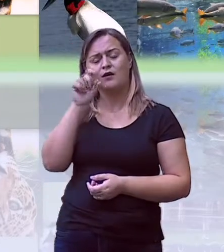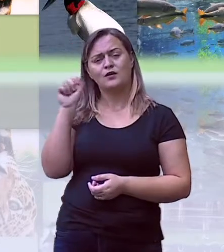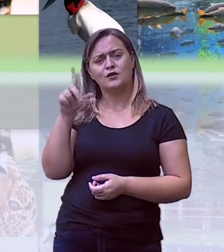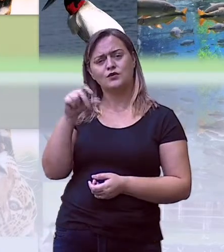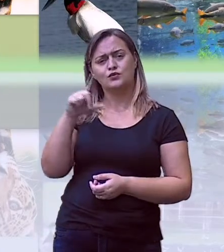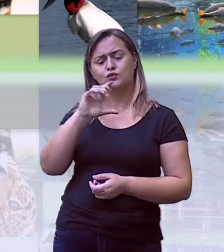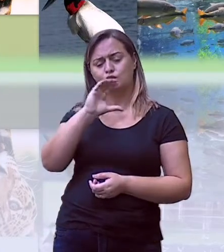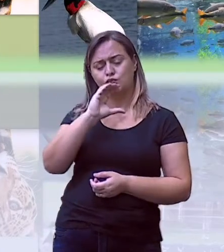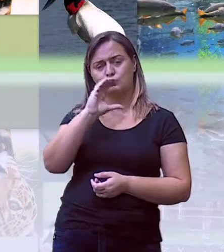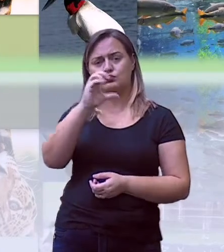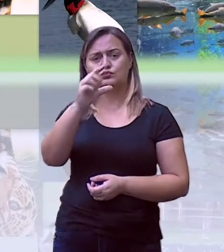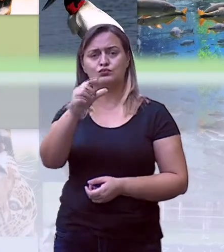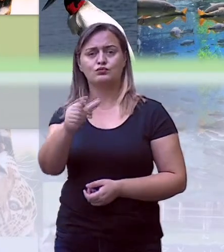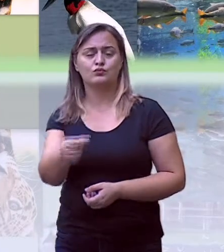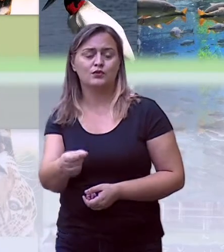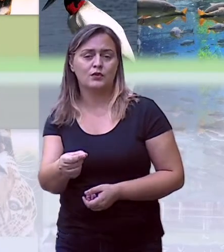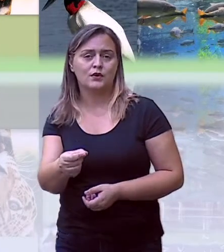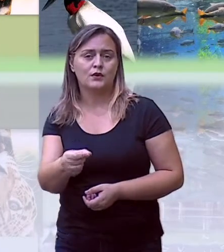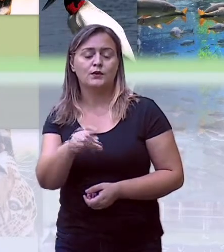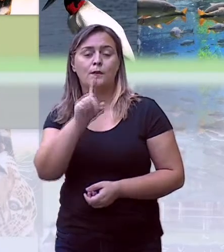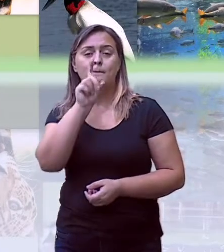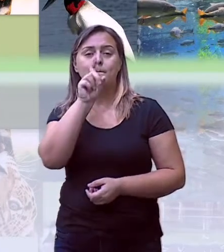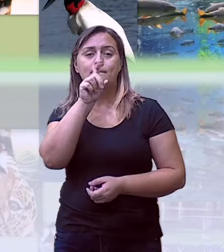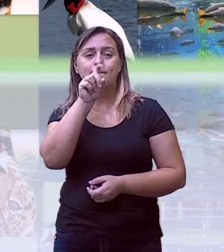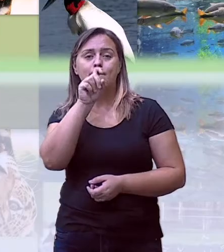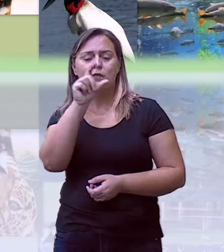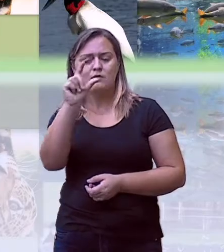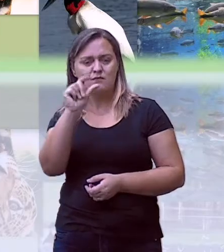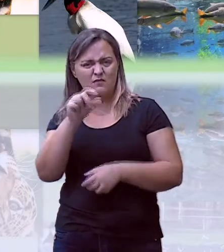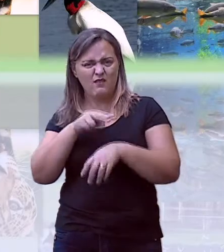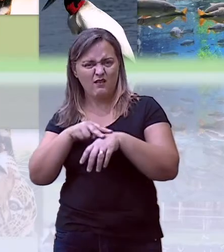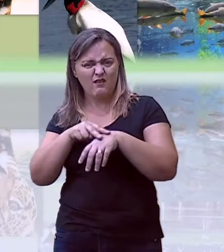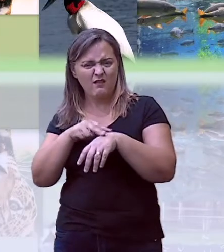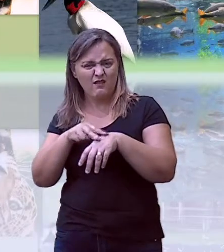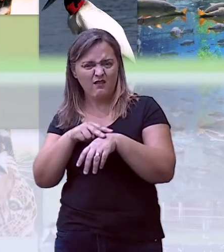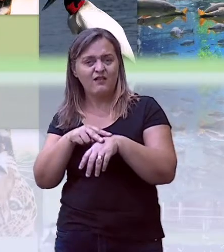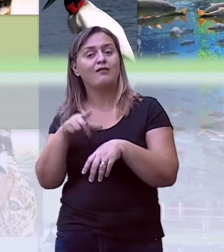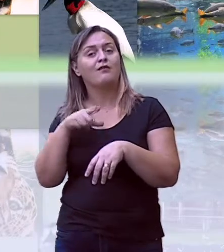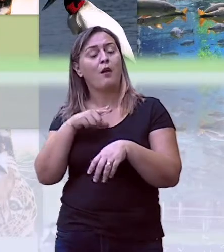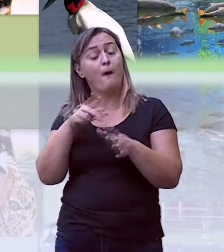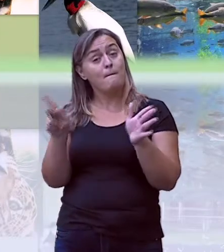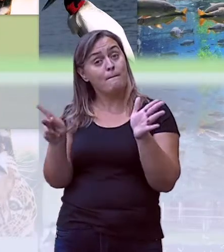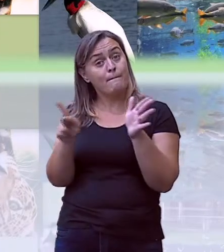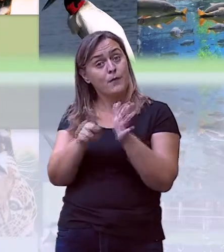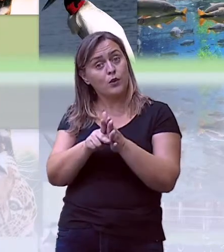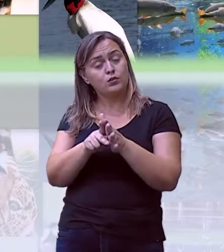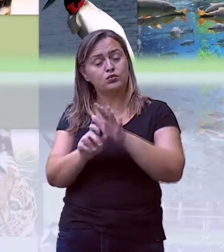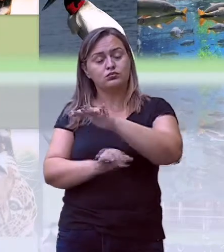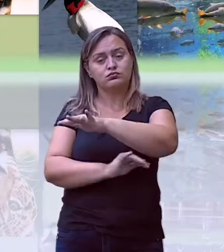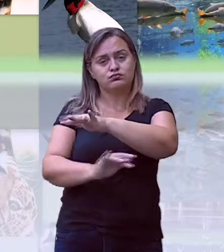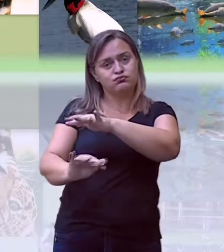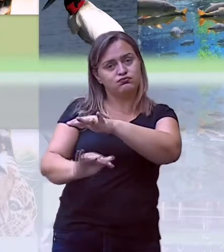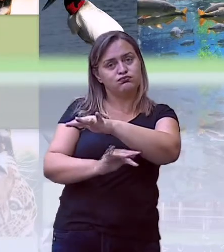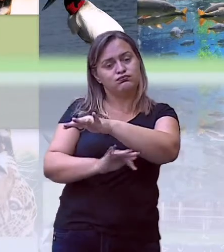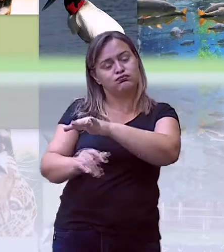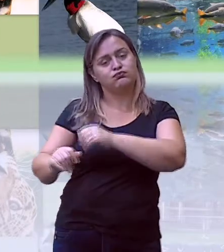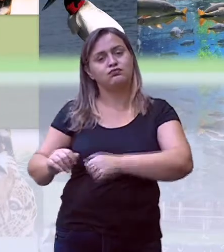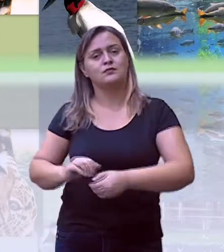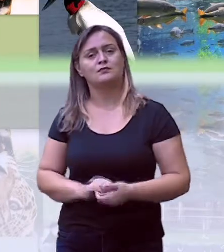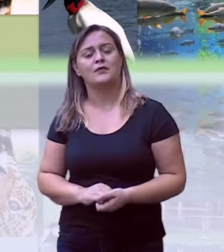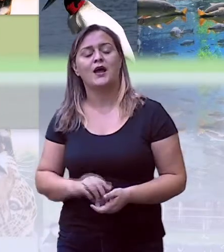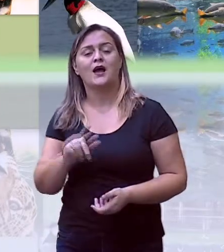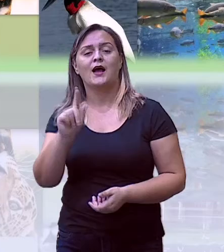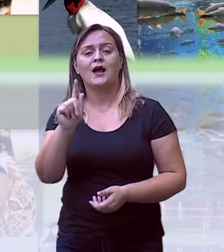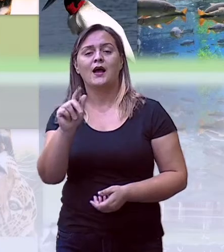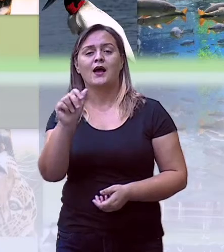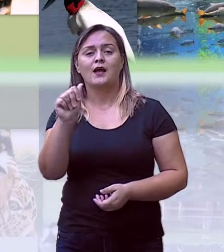tucanos, periquitos, garças brancas. Vocês sabiam que a garça branca ela é indicadora